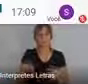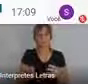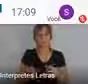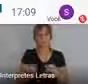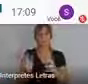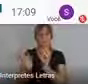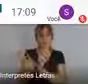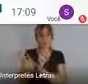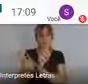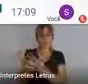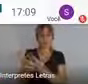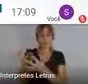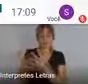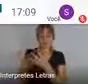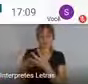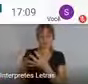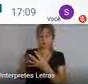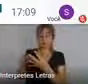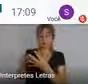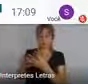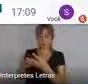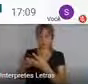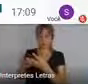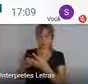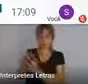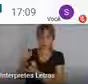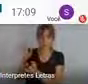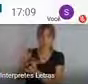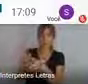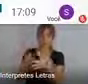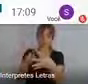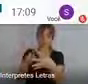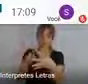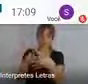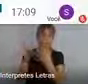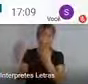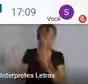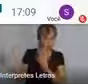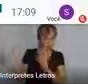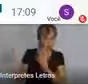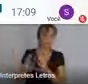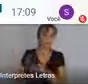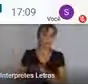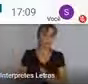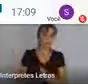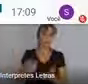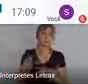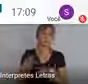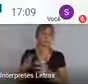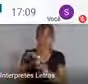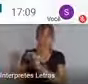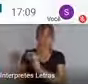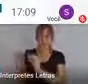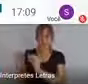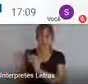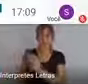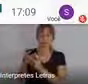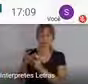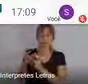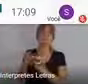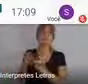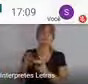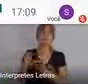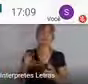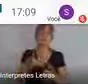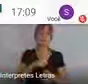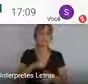indivíduo mais jovem, o que mostra a vitalidade da lexia, né? A pergunta era, nome de um tipo de fumo